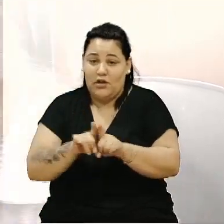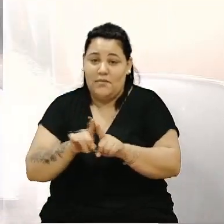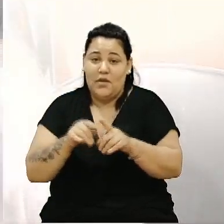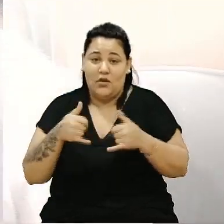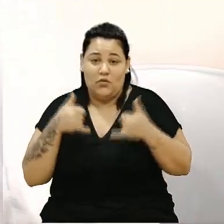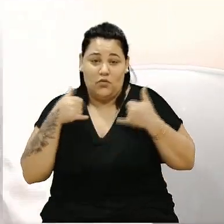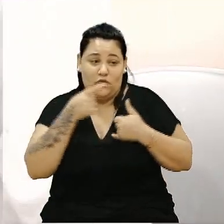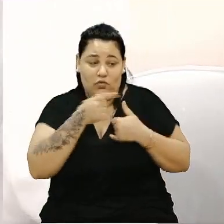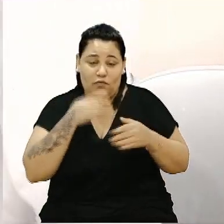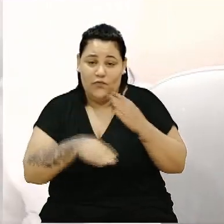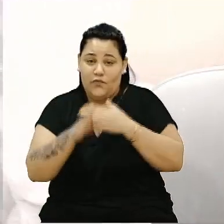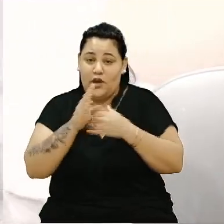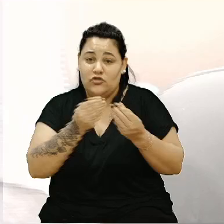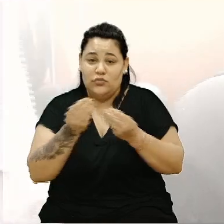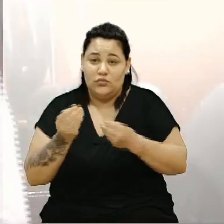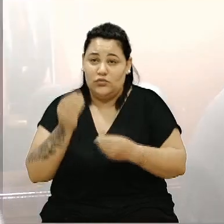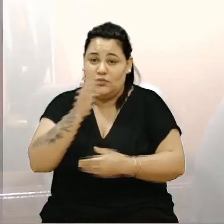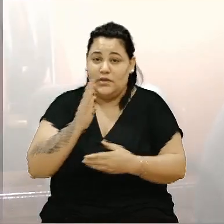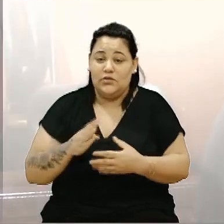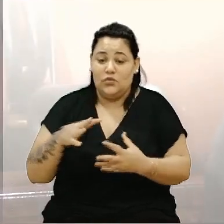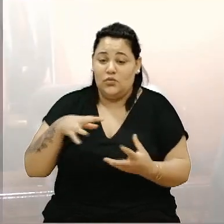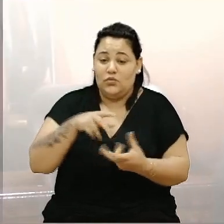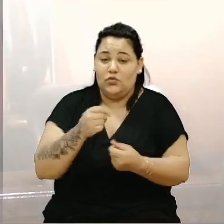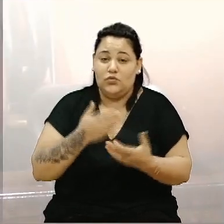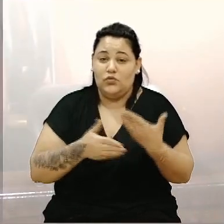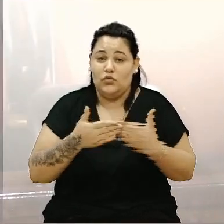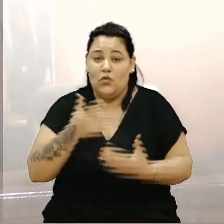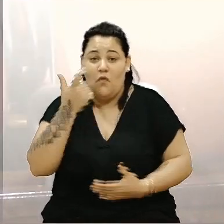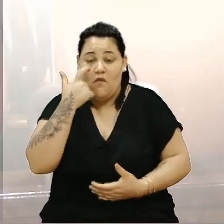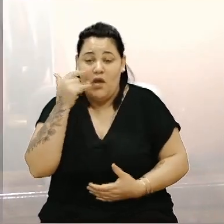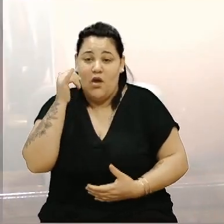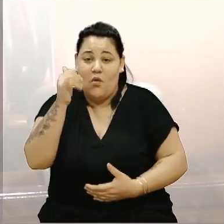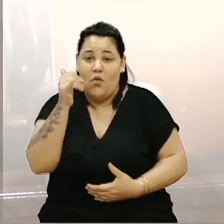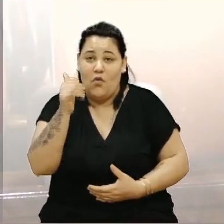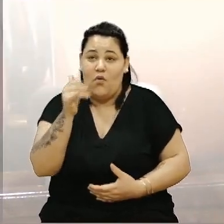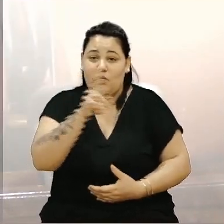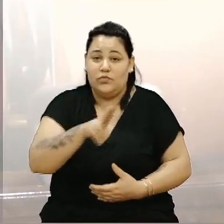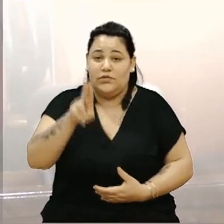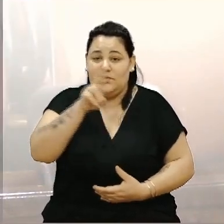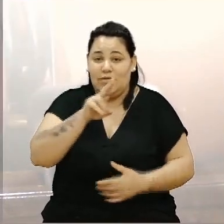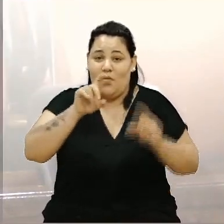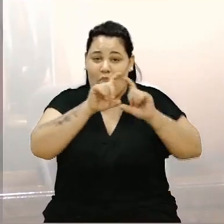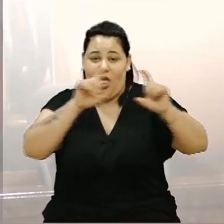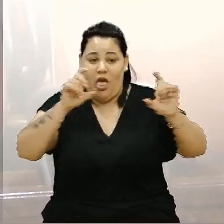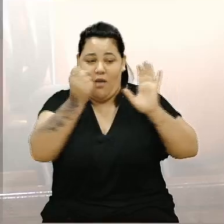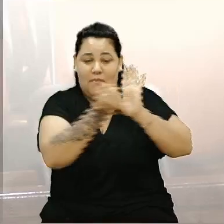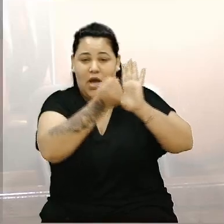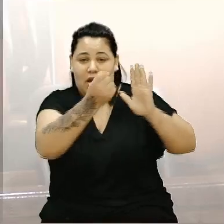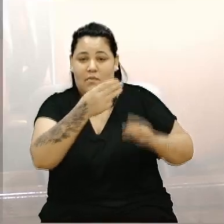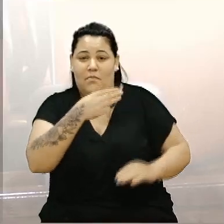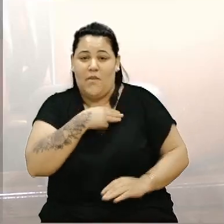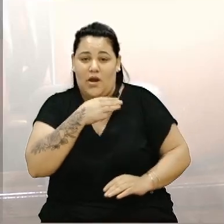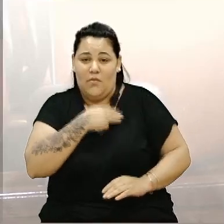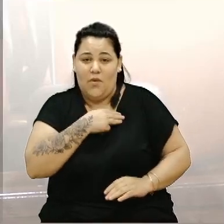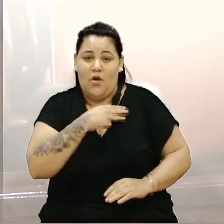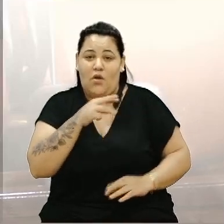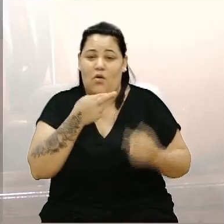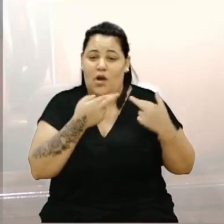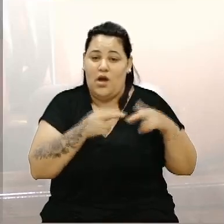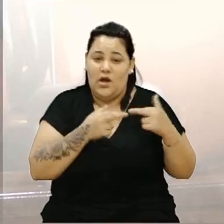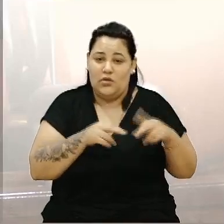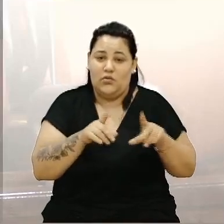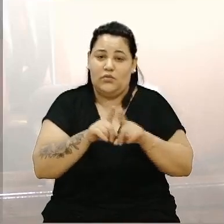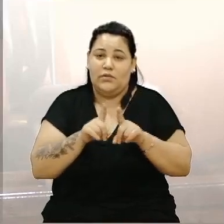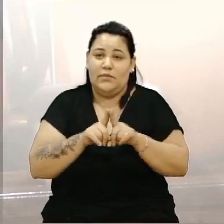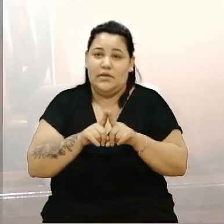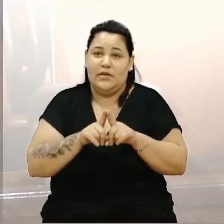o vereador Zanquim, Brasil e mundo afora, vê os ônibus com o logo da Marco Polo, ou caminhões com Randon, Marco Polo,